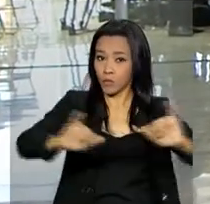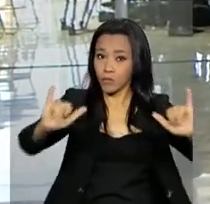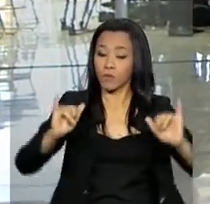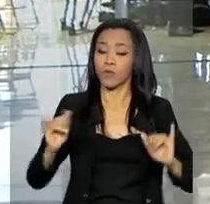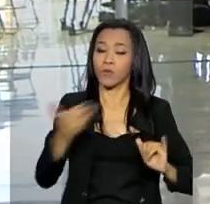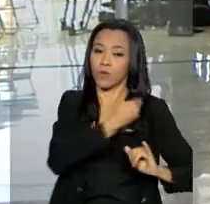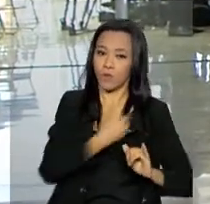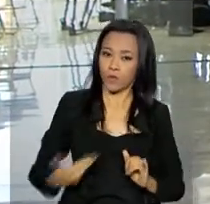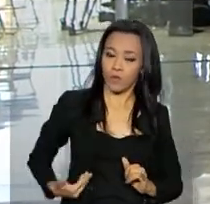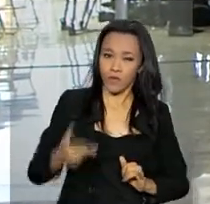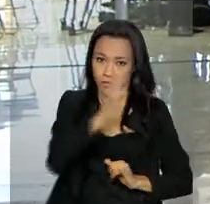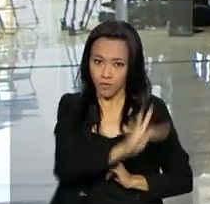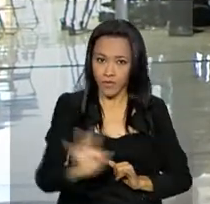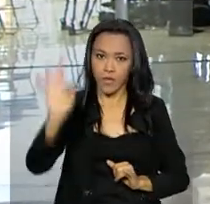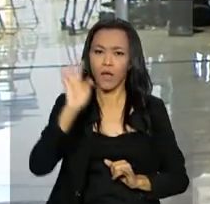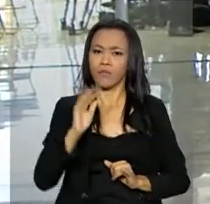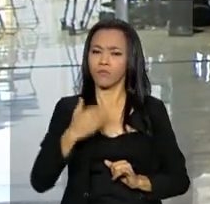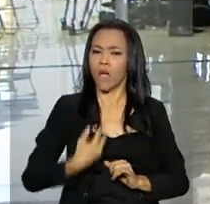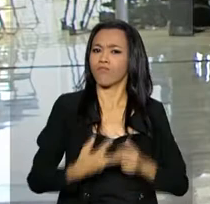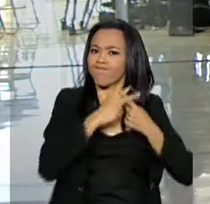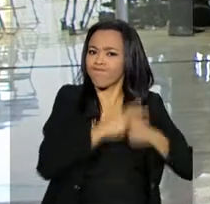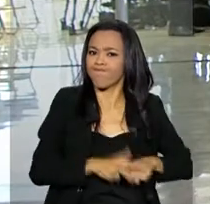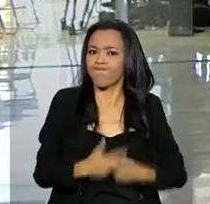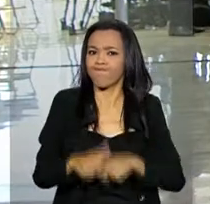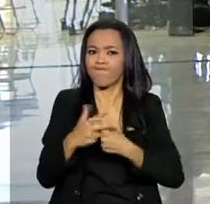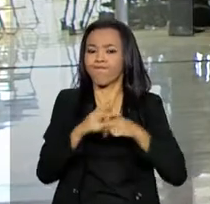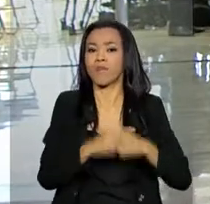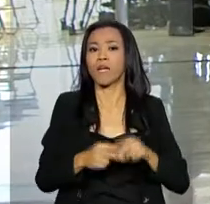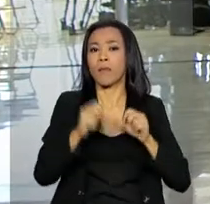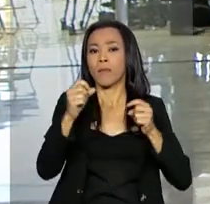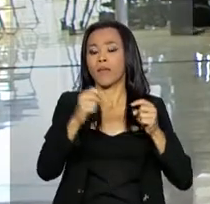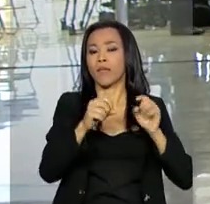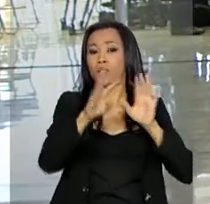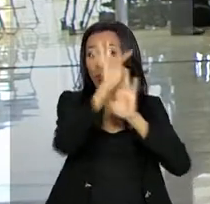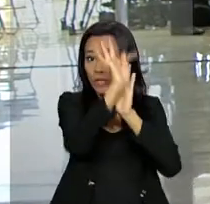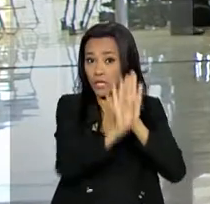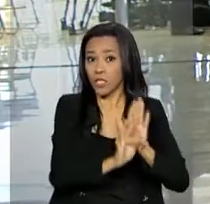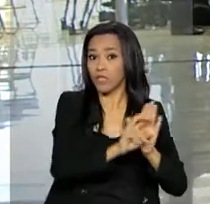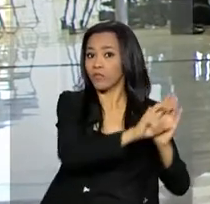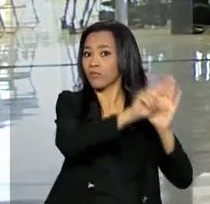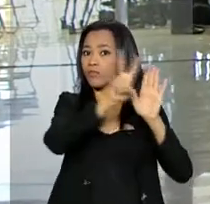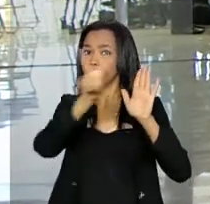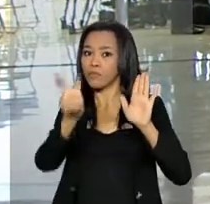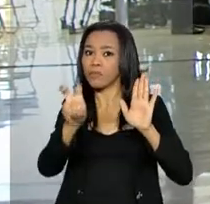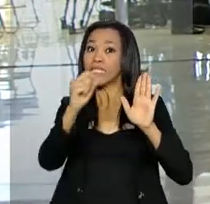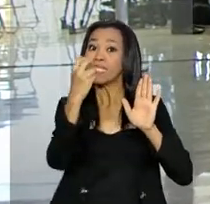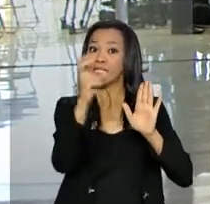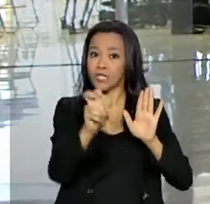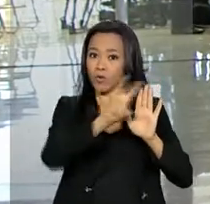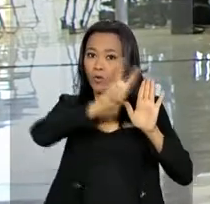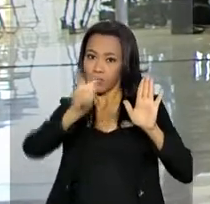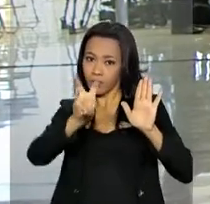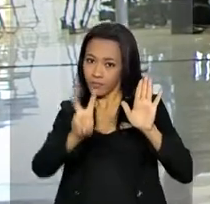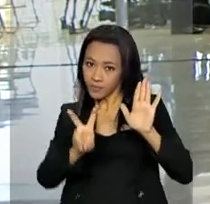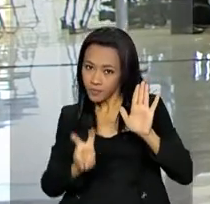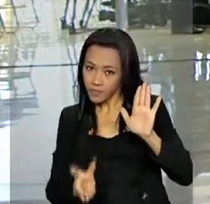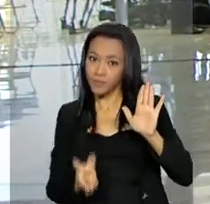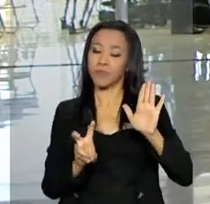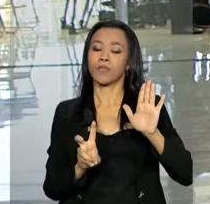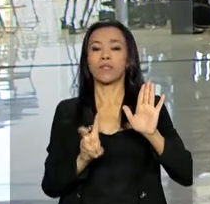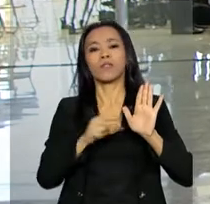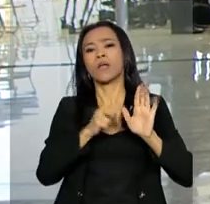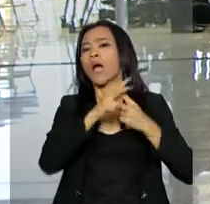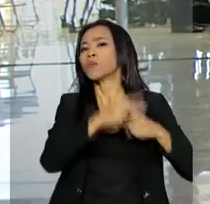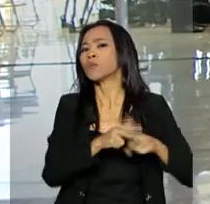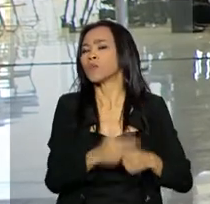governo federal está fazendo ajustes em cinco pontos do texto enviado pelo governo ao congresso nacional a justiça